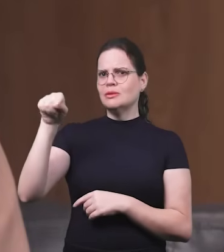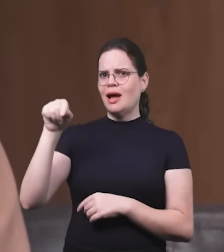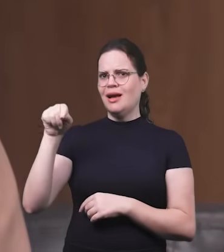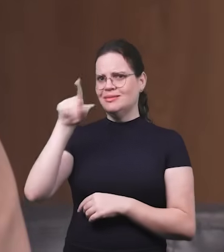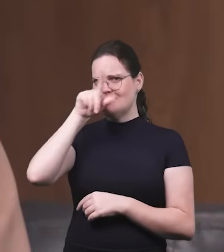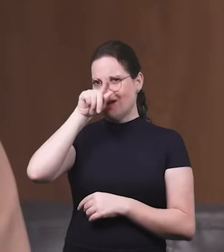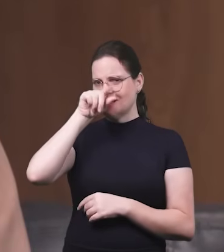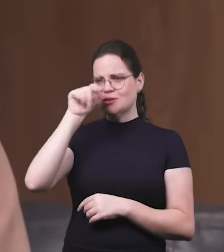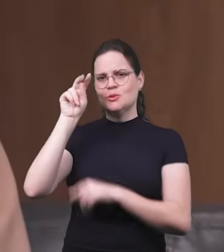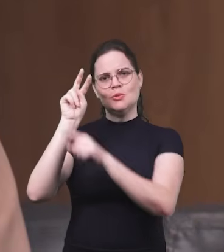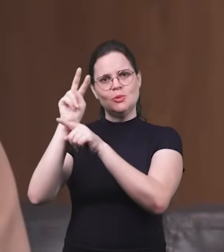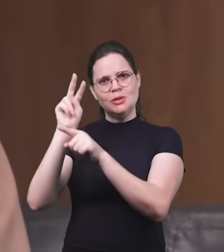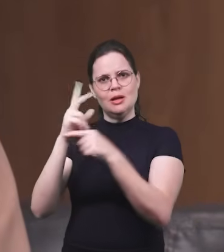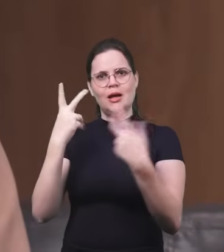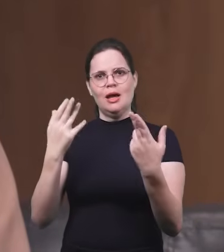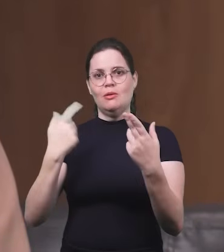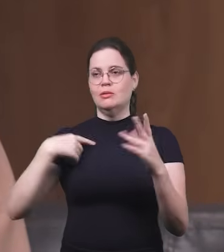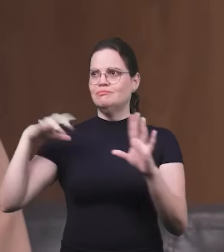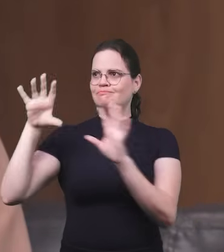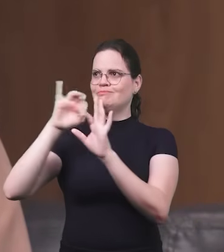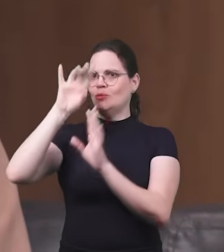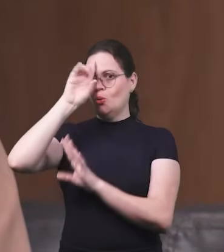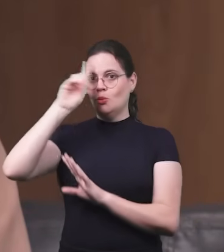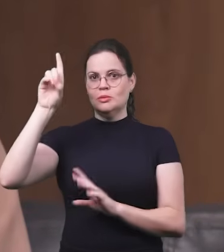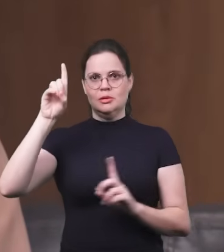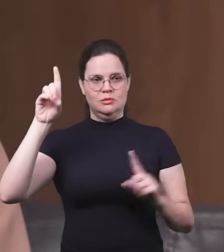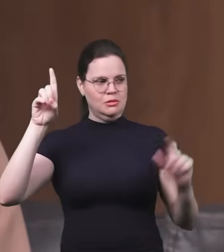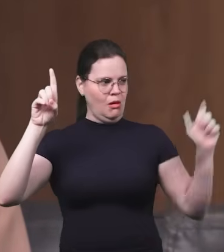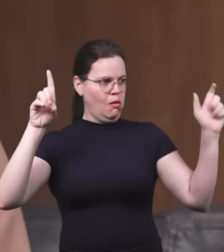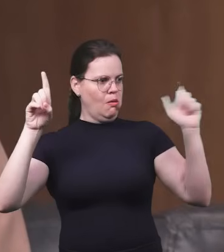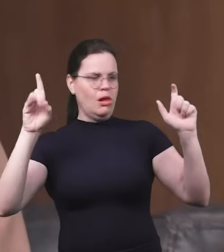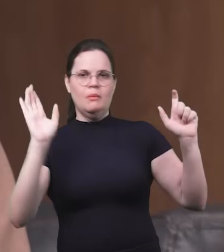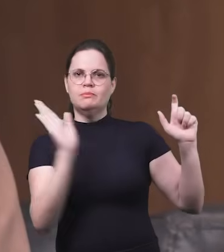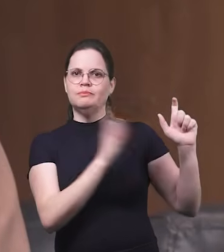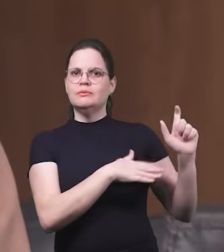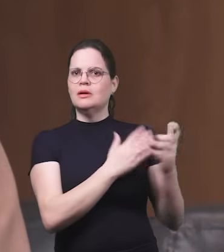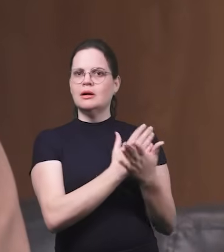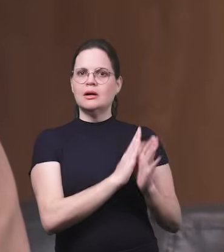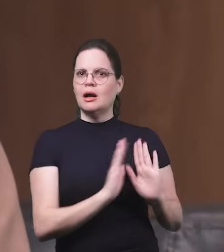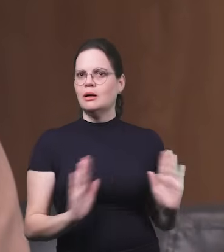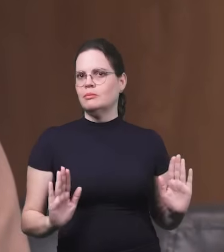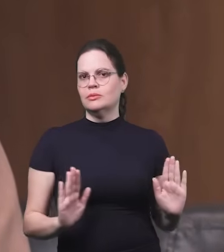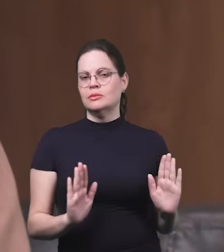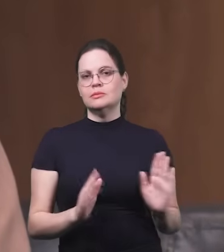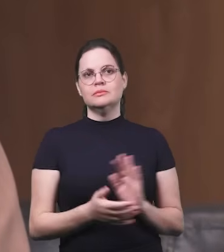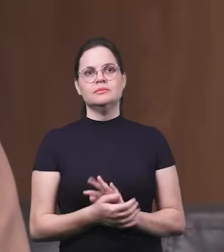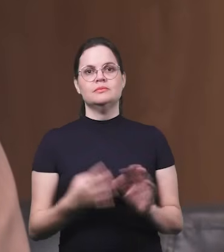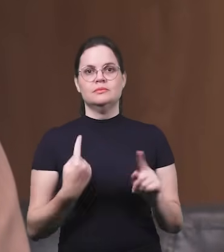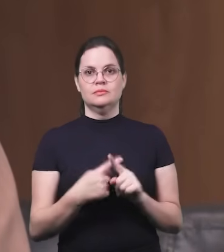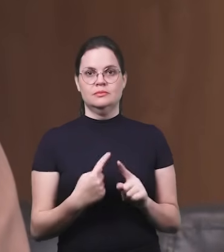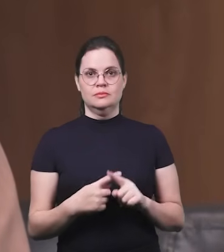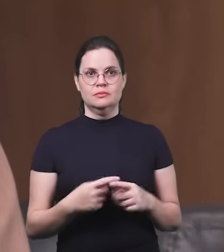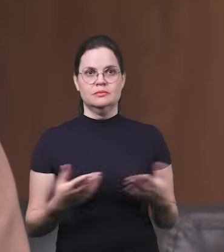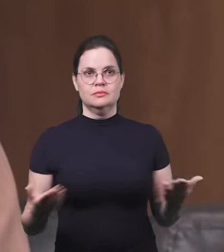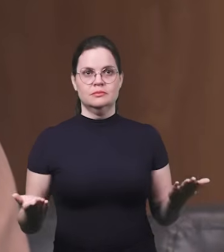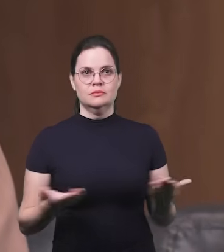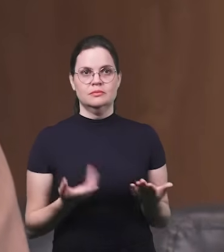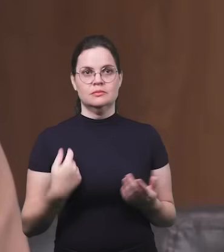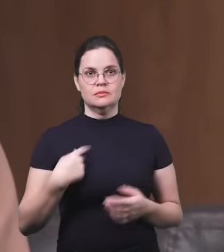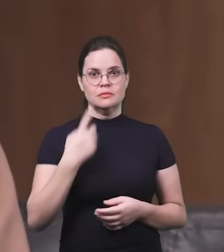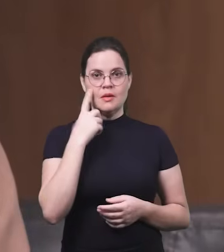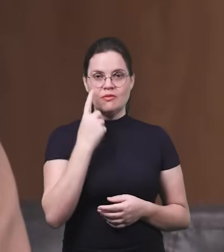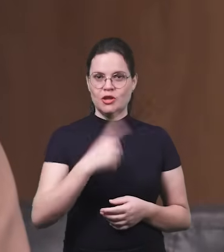família, que hoje nós vemos, né, muitas vezes não se exponha ao mundo,